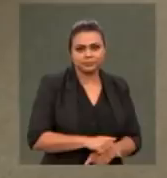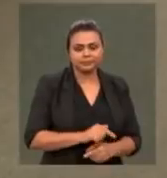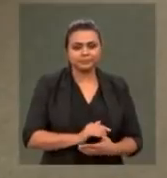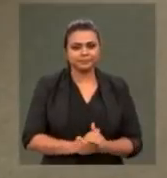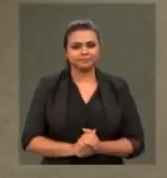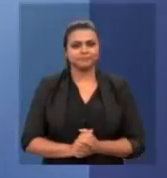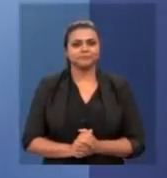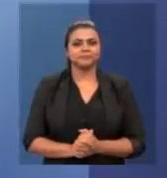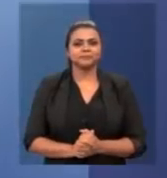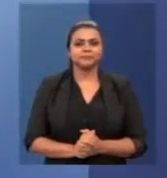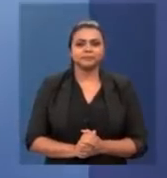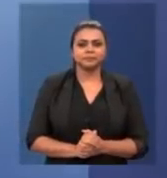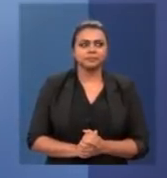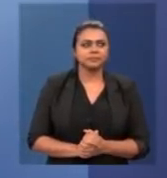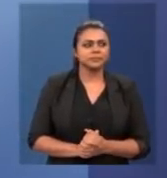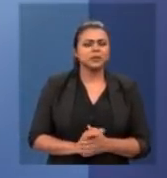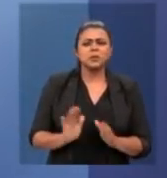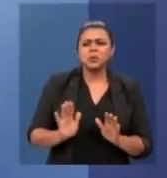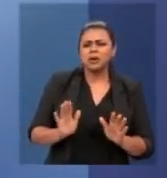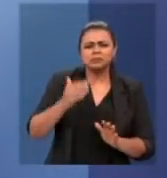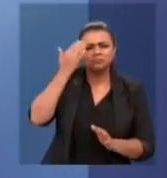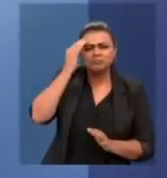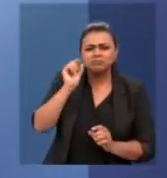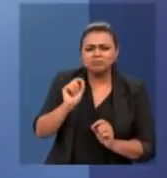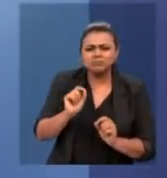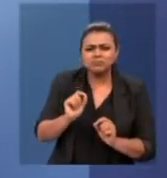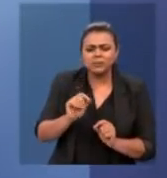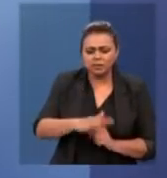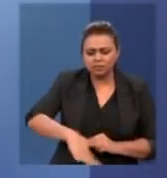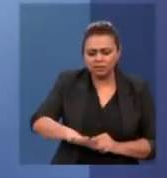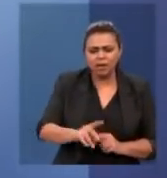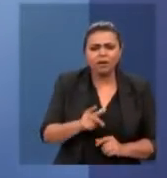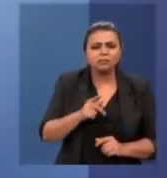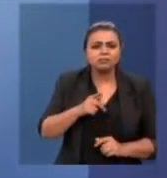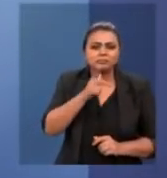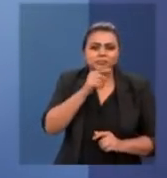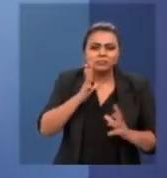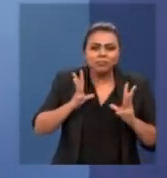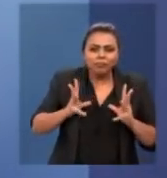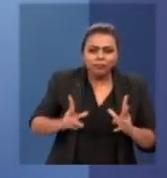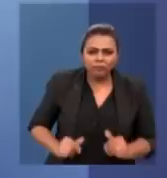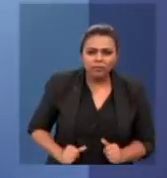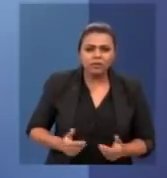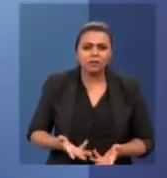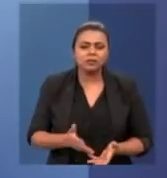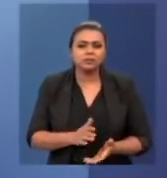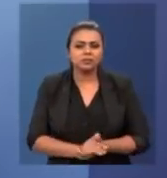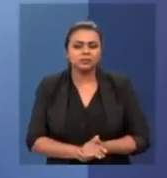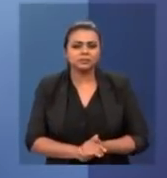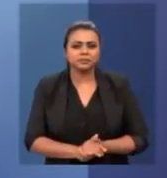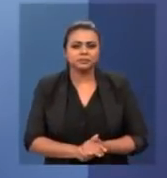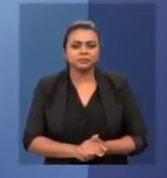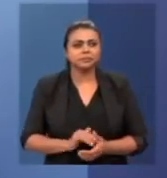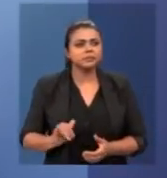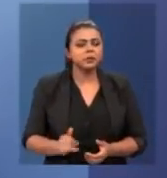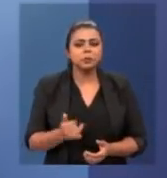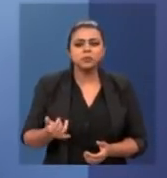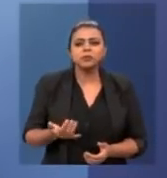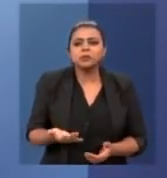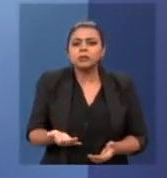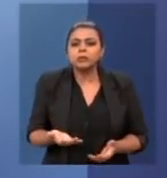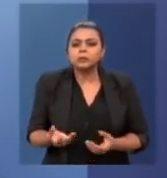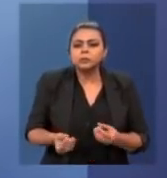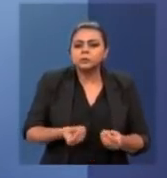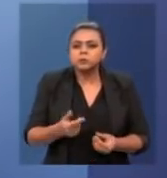grande é nós os seus recursos para saneamento básico inclusive teve oportunidade de instalar na assinatura